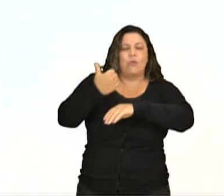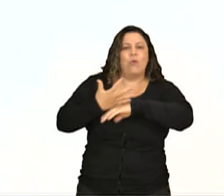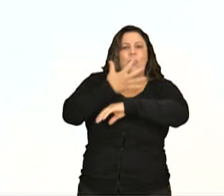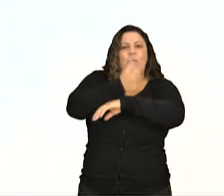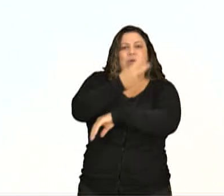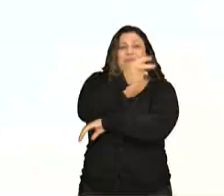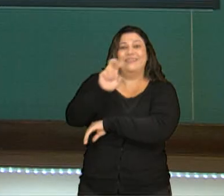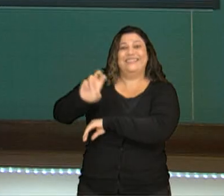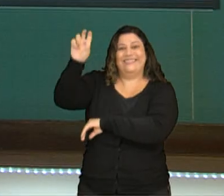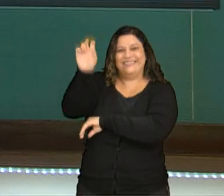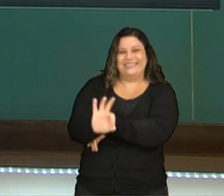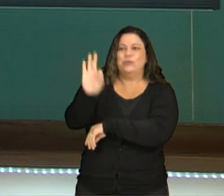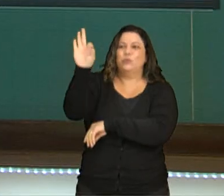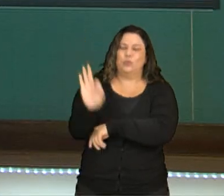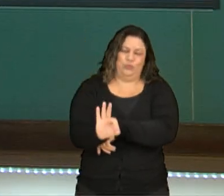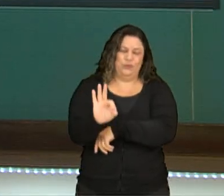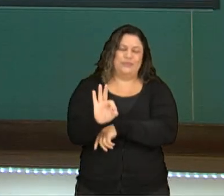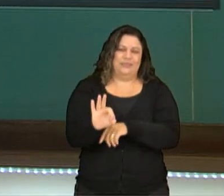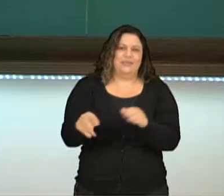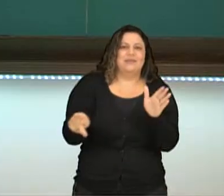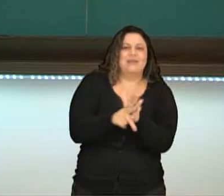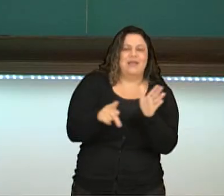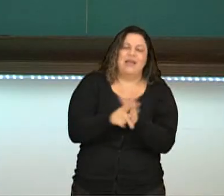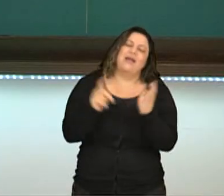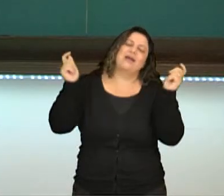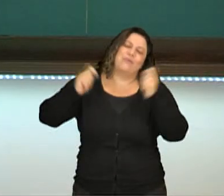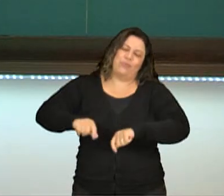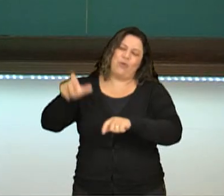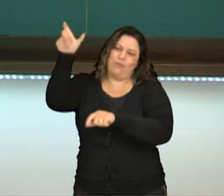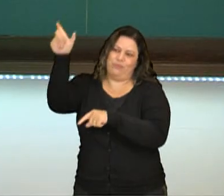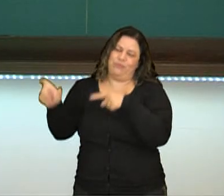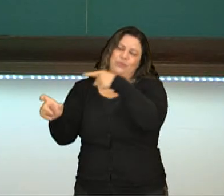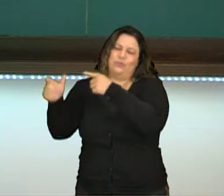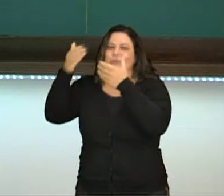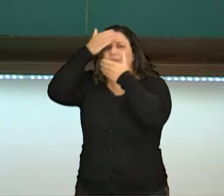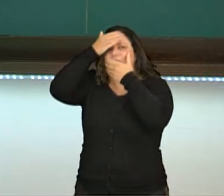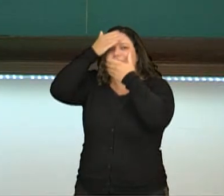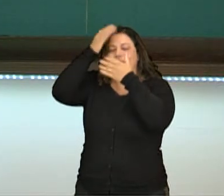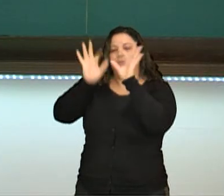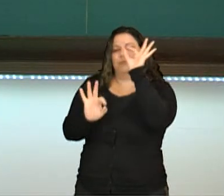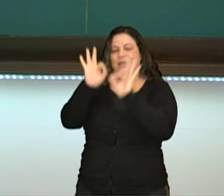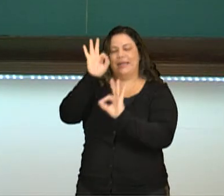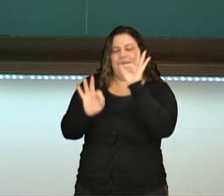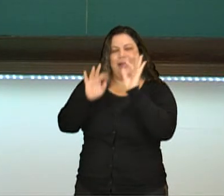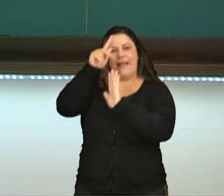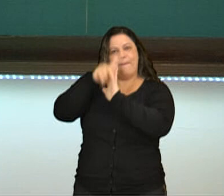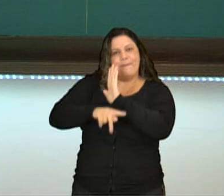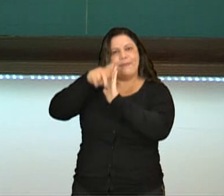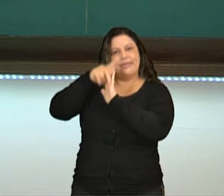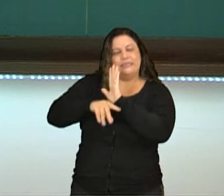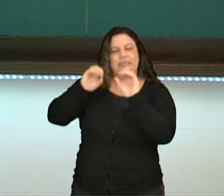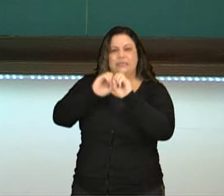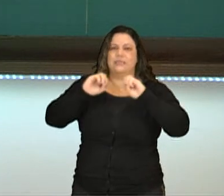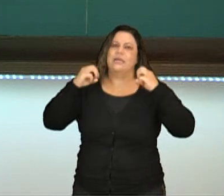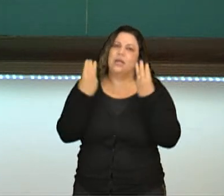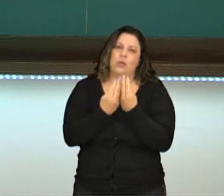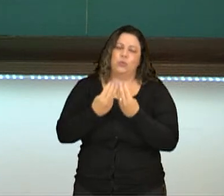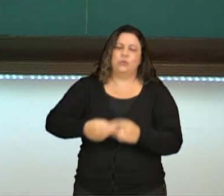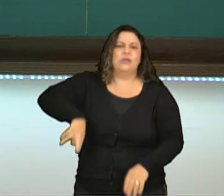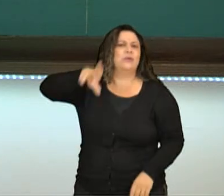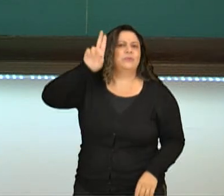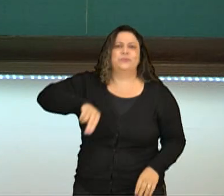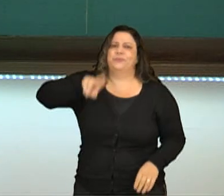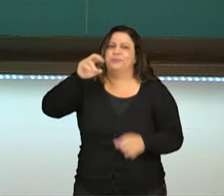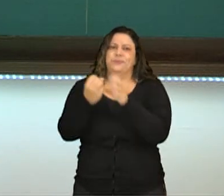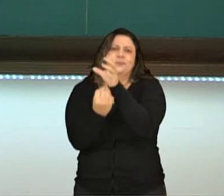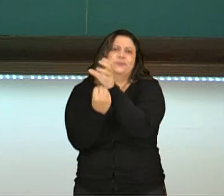do território que estava reservado para os palestinos, naquele plano de partilha da ONU, e a Palestina nunca foi criado